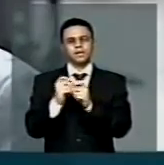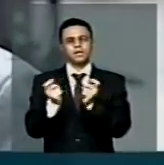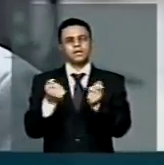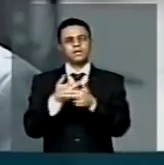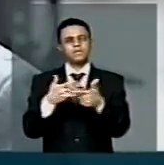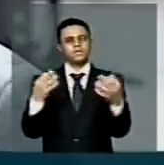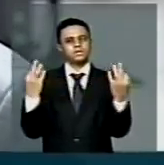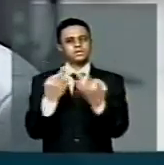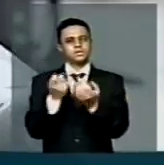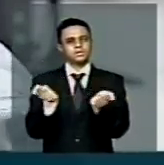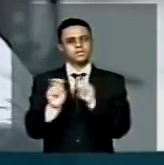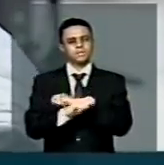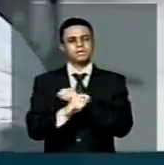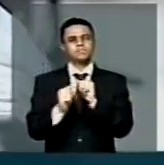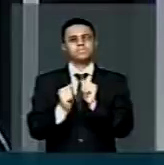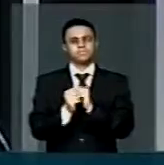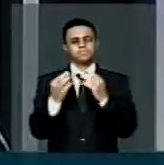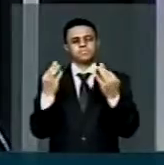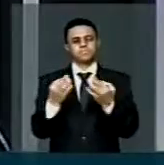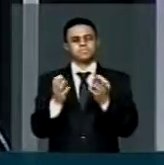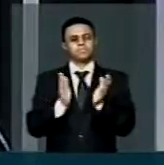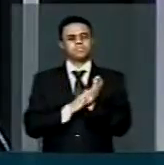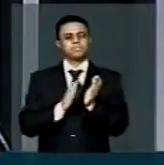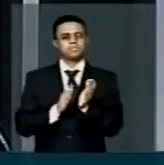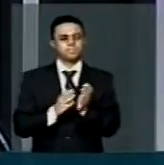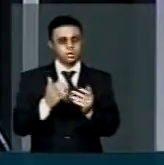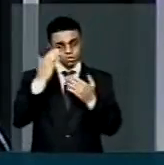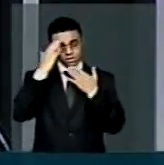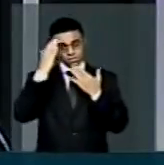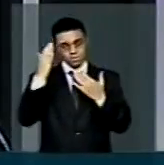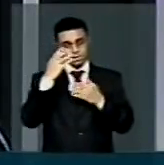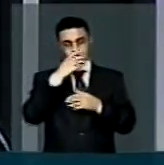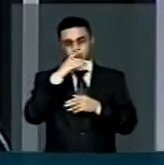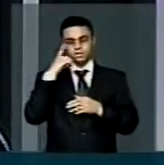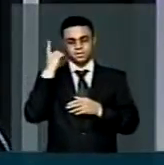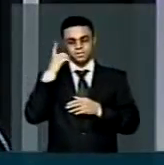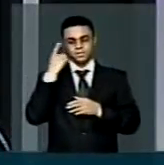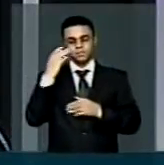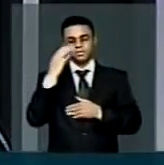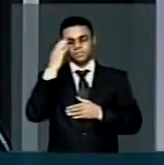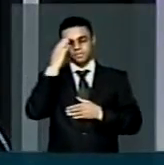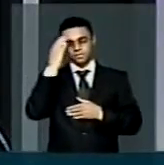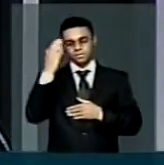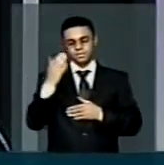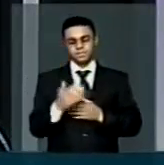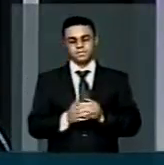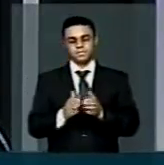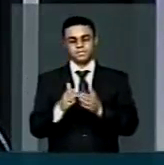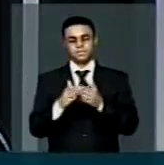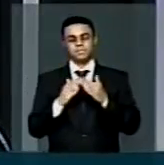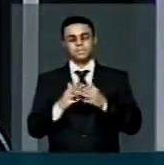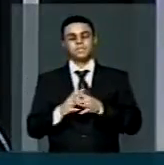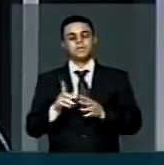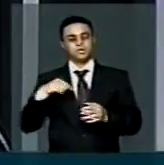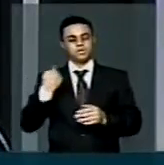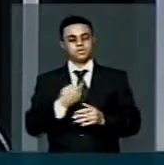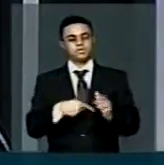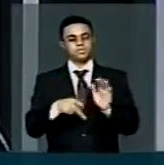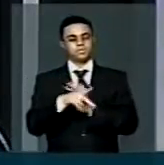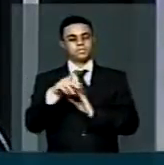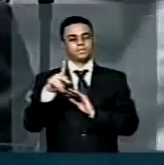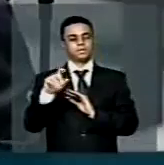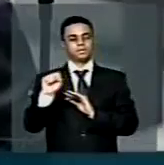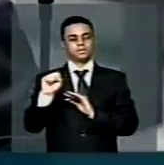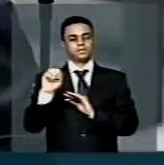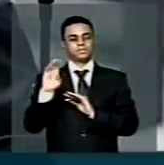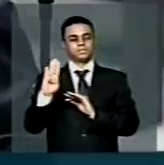muita propriedade. Obrigado, deputado. Romário, só para... Por favor. Nós do PSB temos orgulho da sua presença no